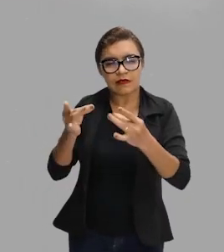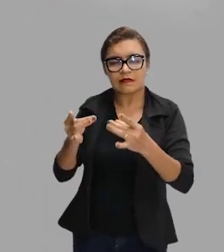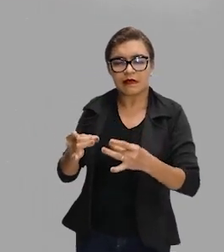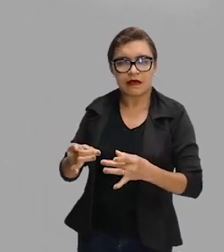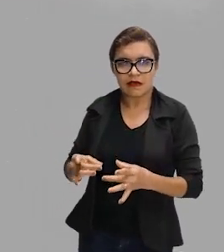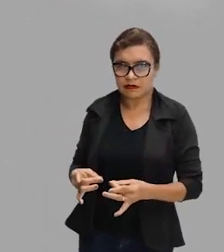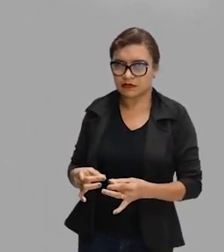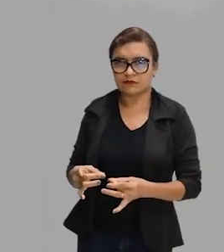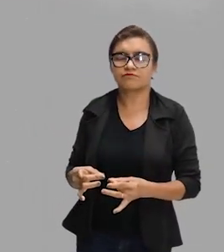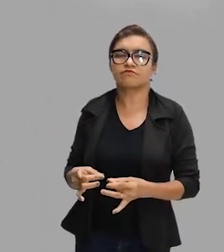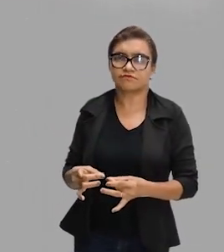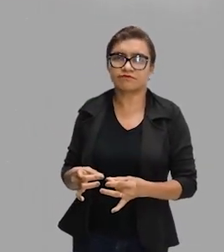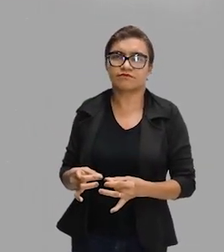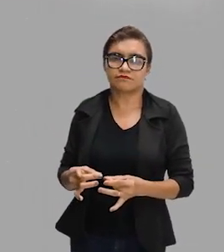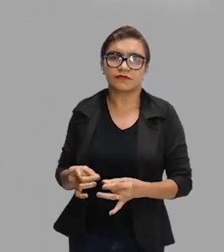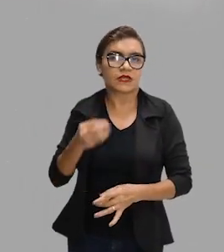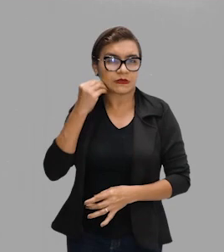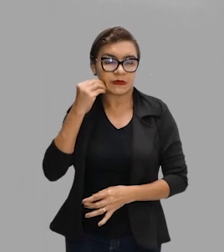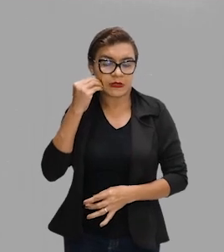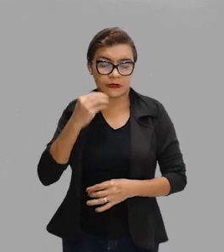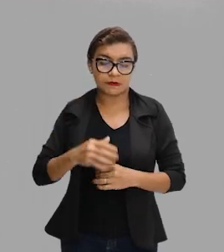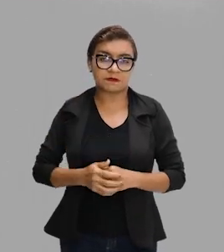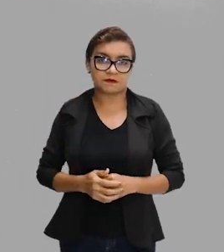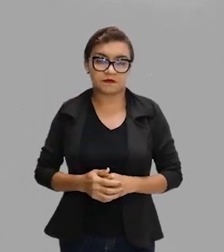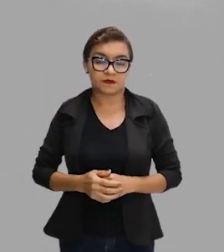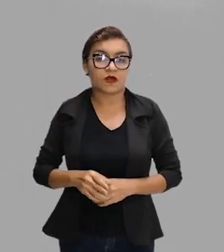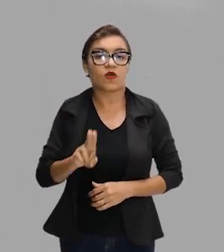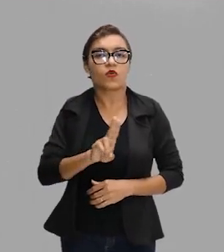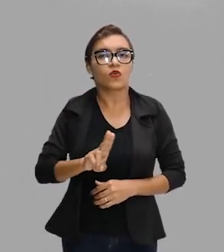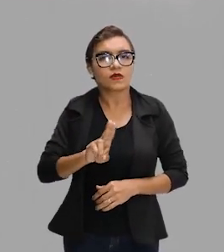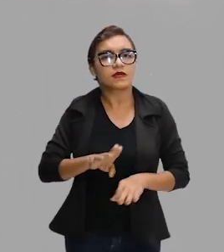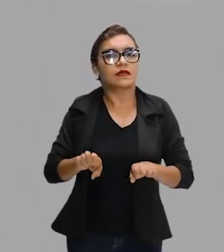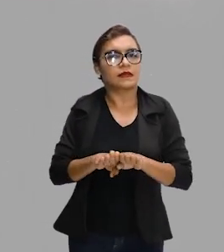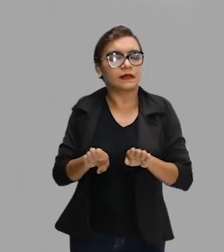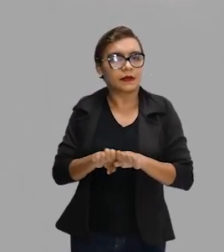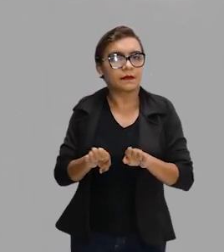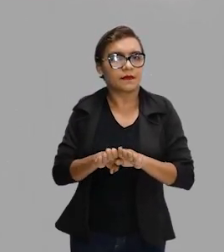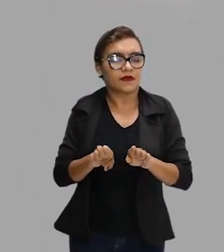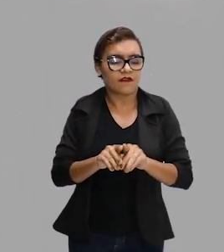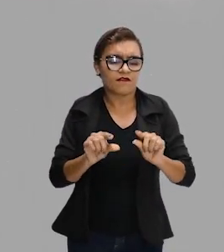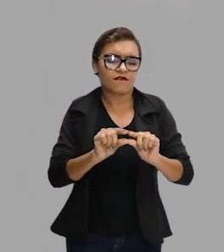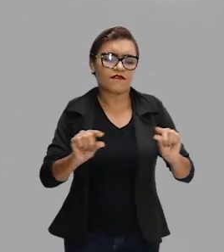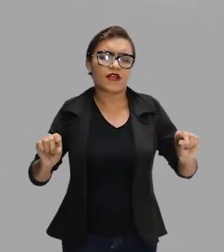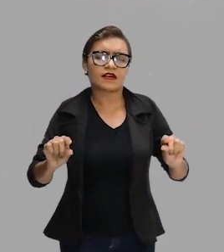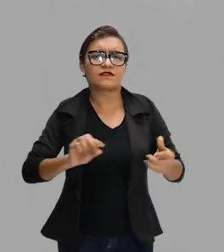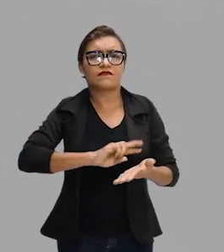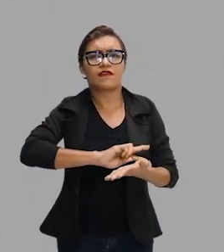não verificada, também não experimentada. Se utiliza também em muitas orações subordinadas, uma